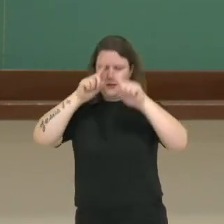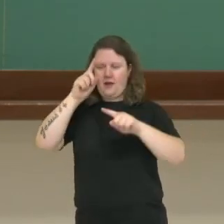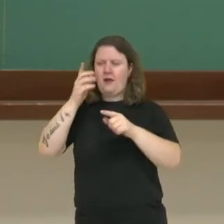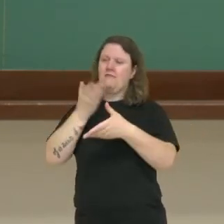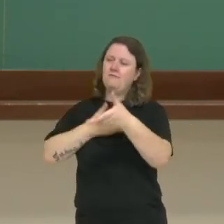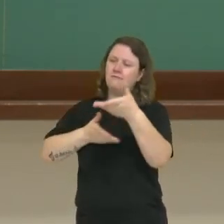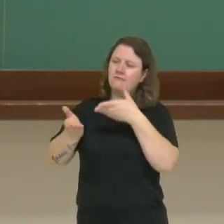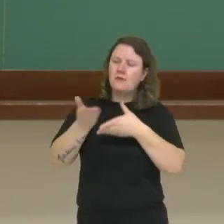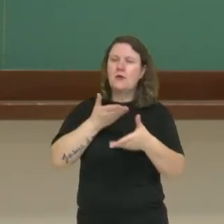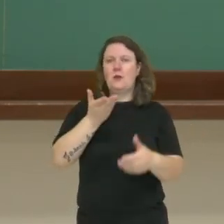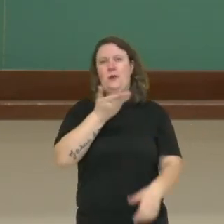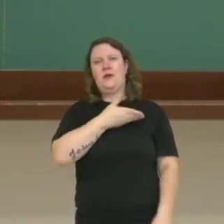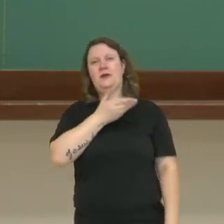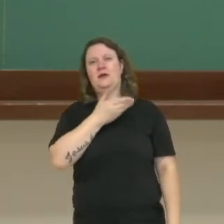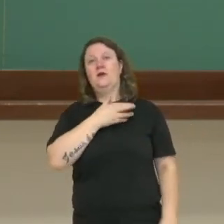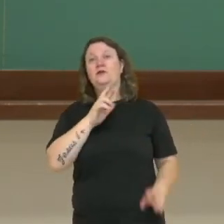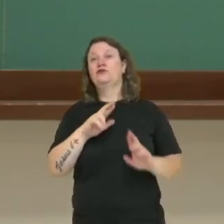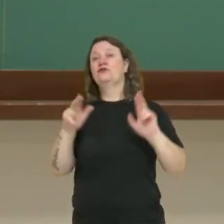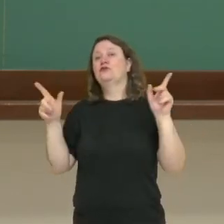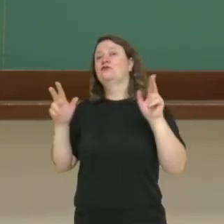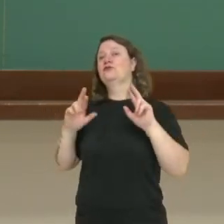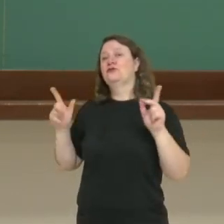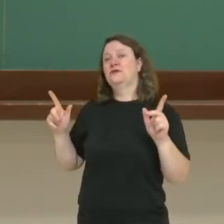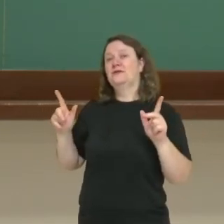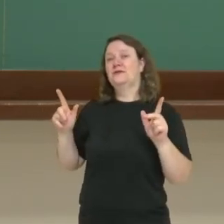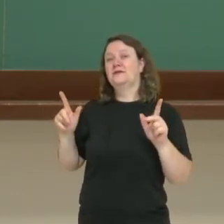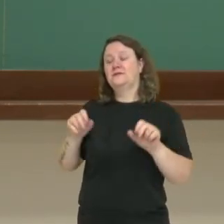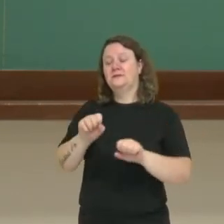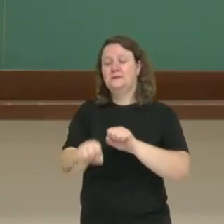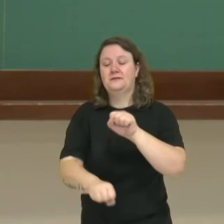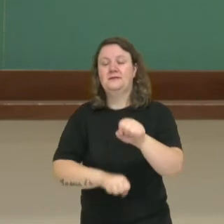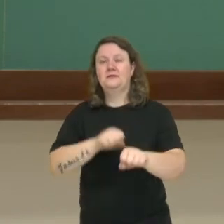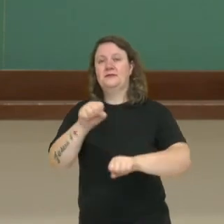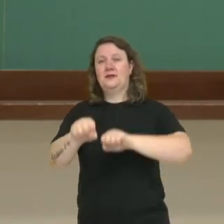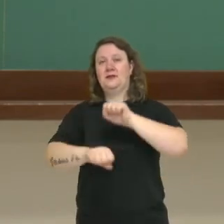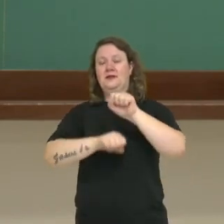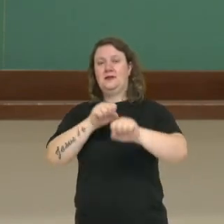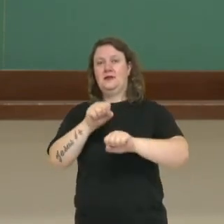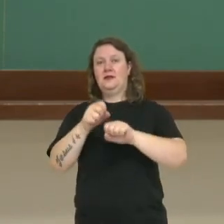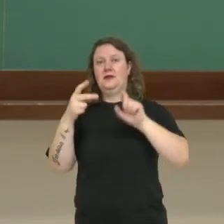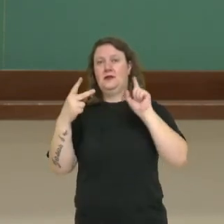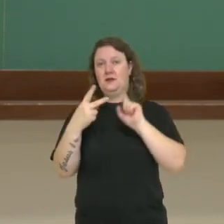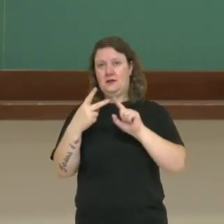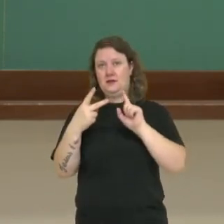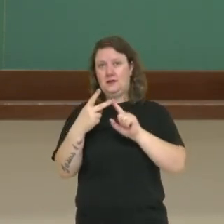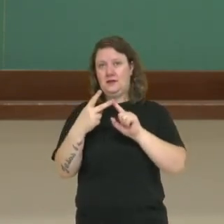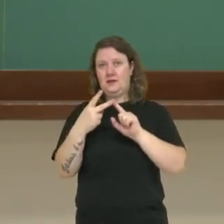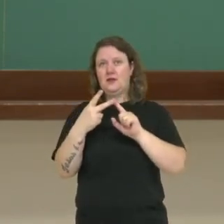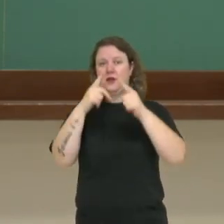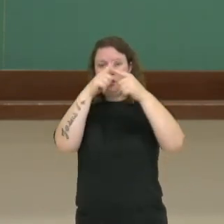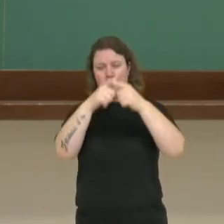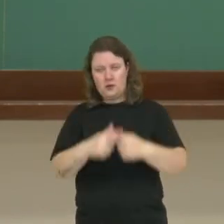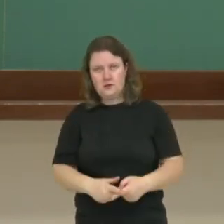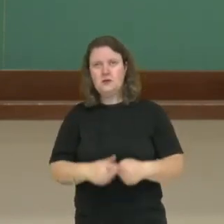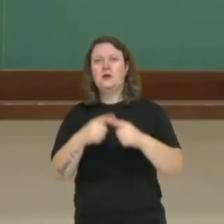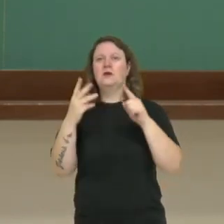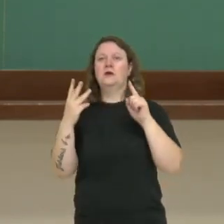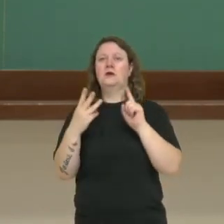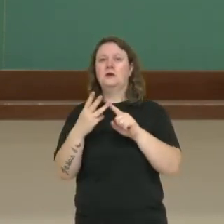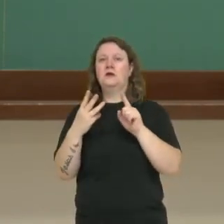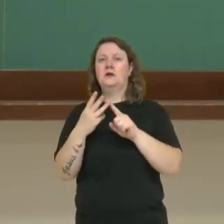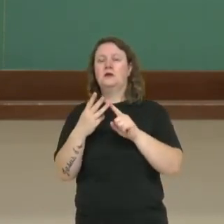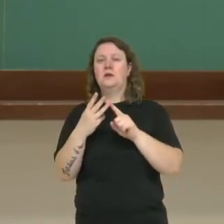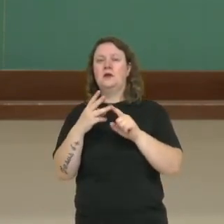aí sobre as diferenças das bicicletas, das provas que nós encontramos na pista com